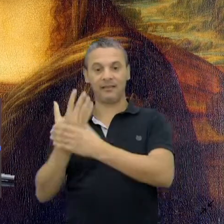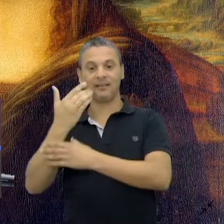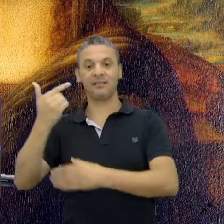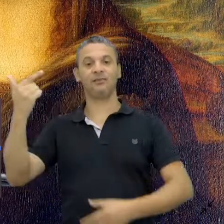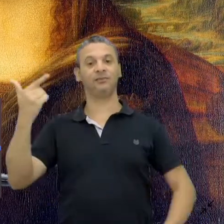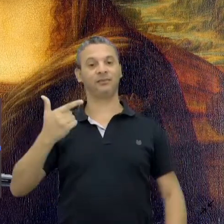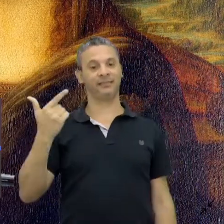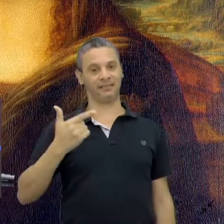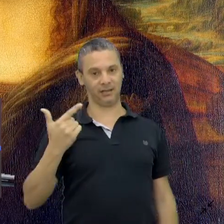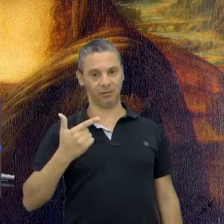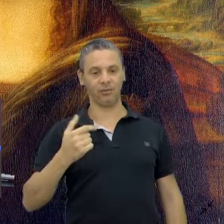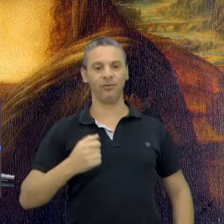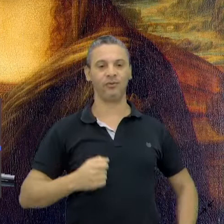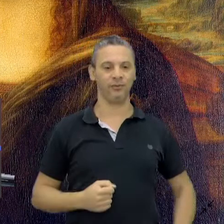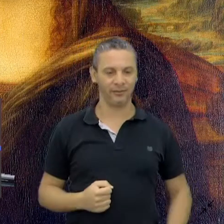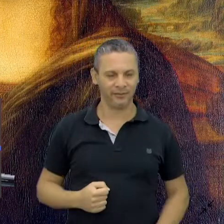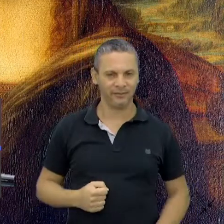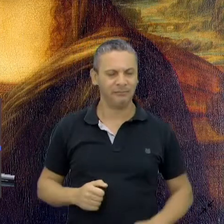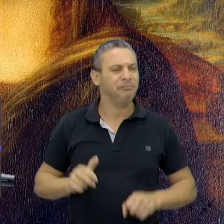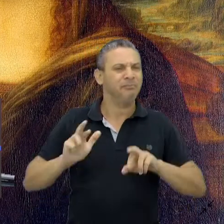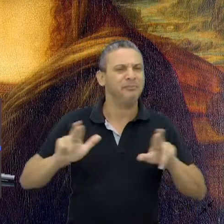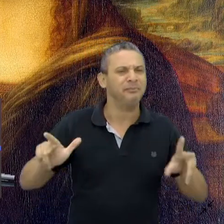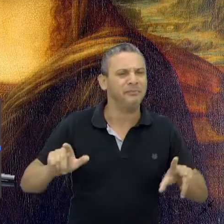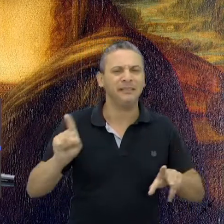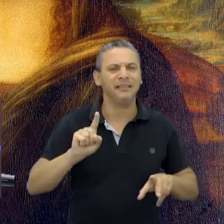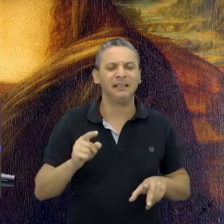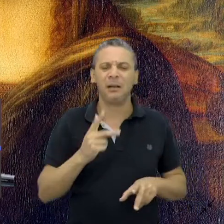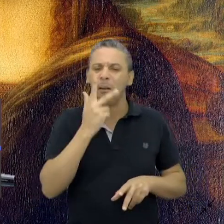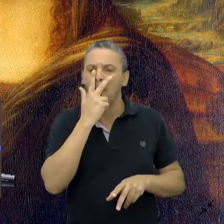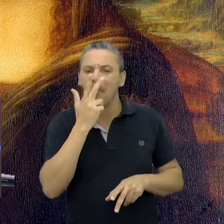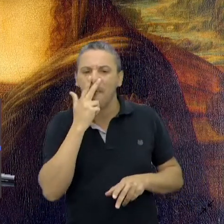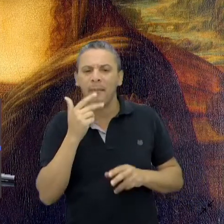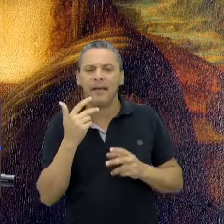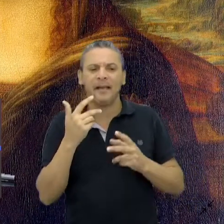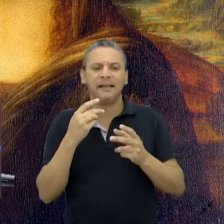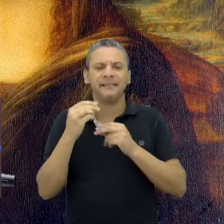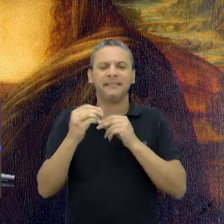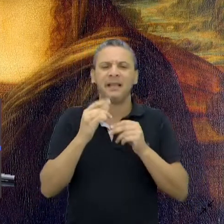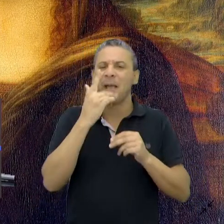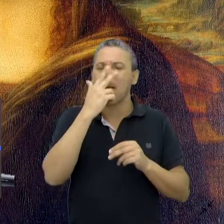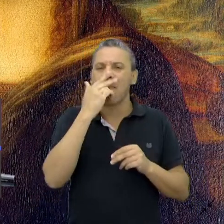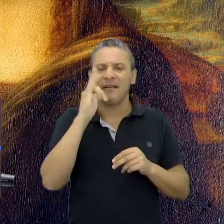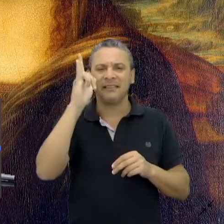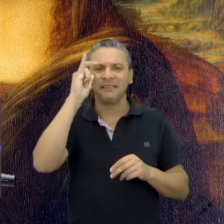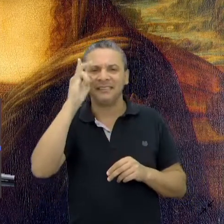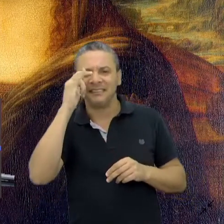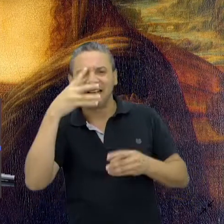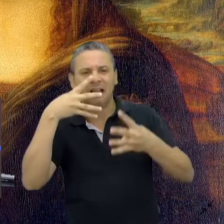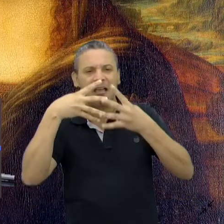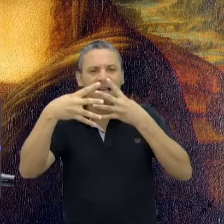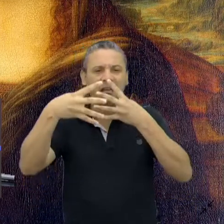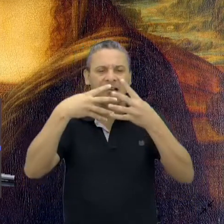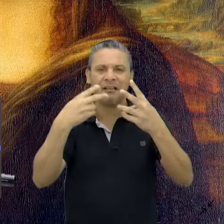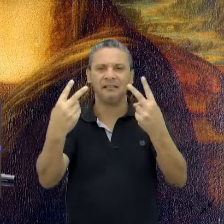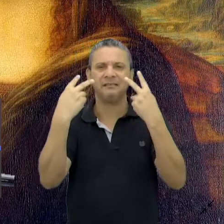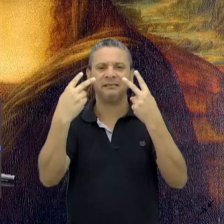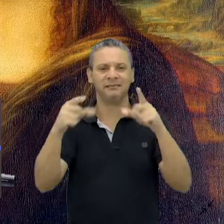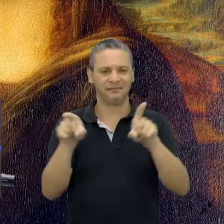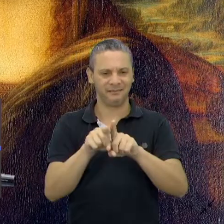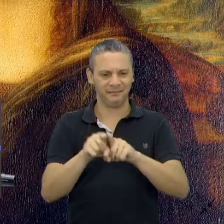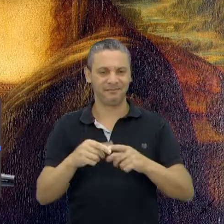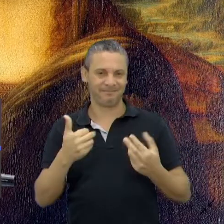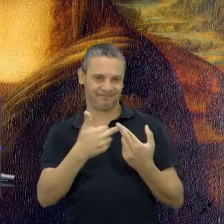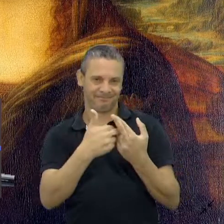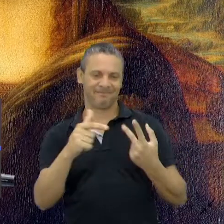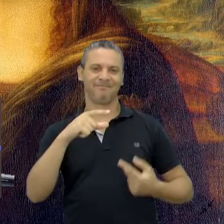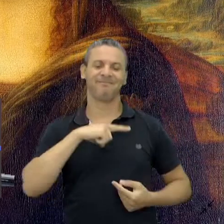público reproduziu. Tá muito diferente? Não, parece que ela tá usando um filtro de Instagram, né, prof. É verdade. De qualquer outra rede social aí,